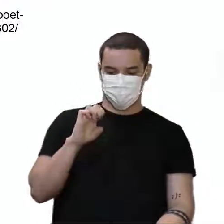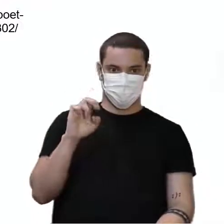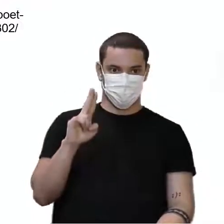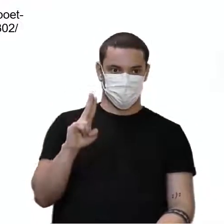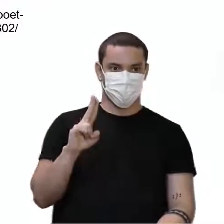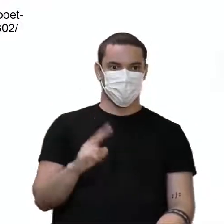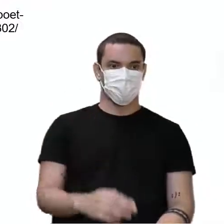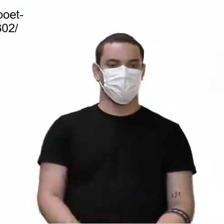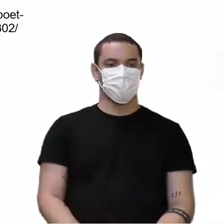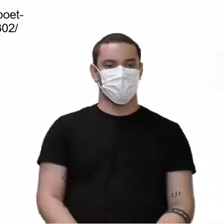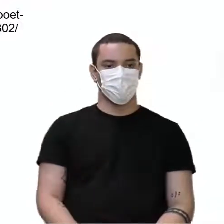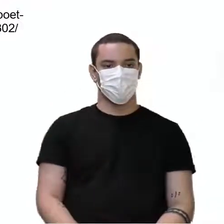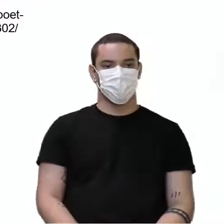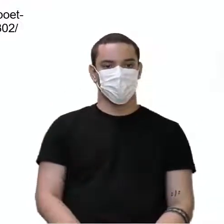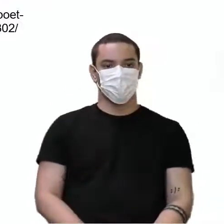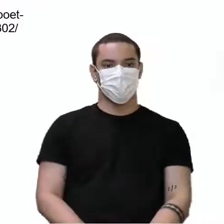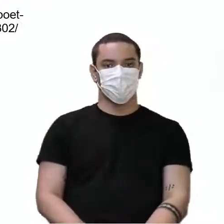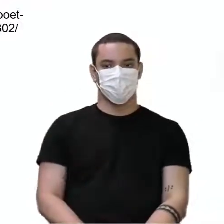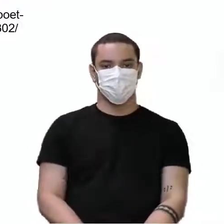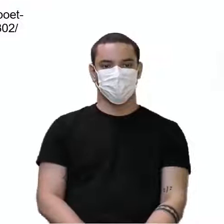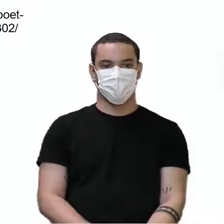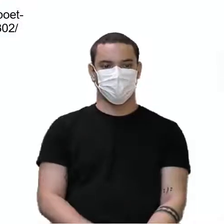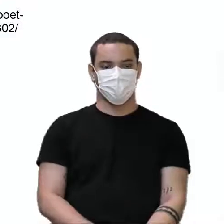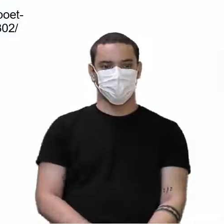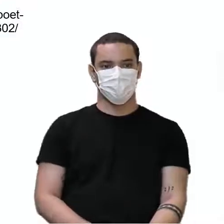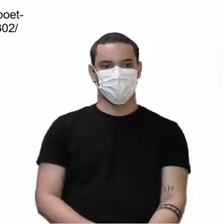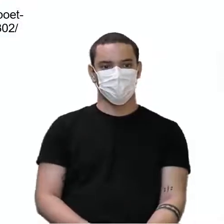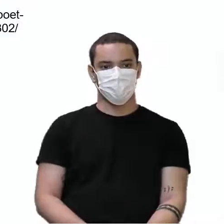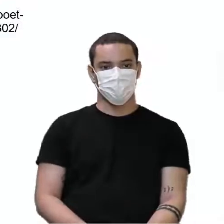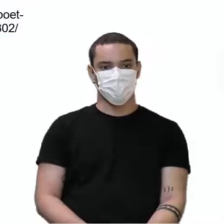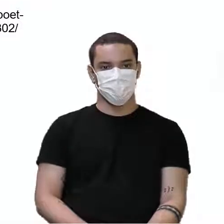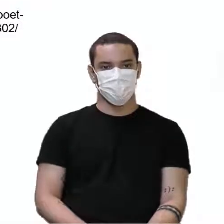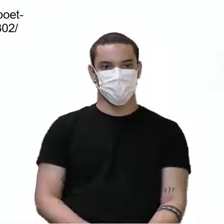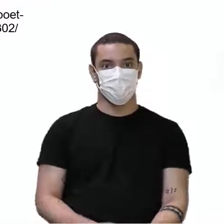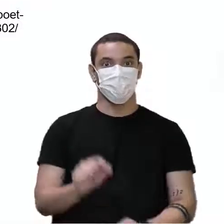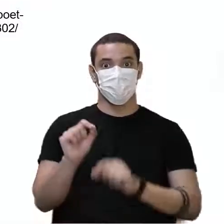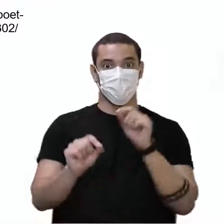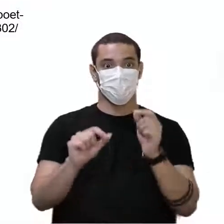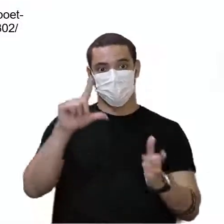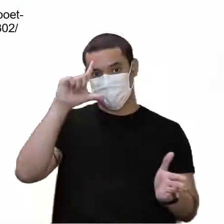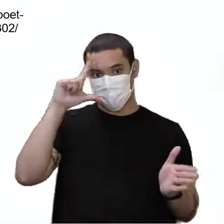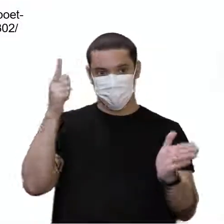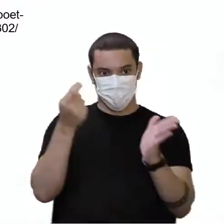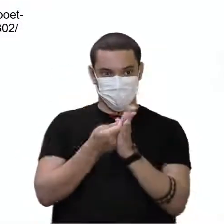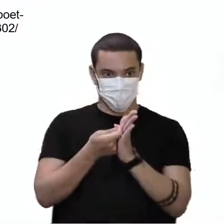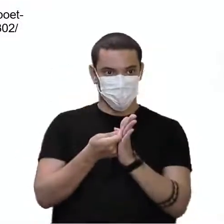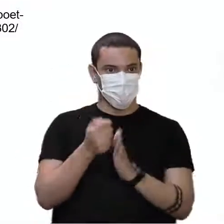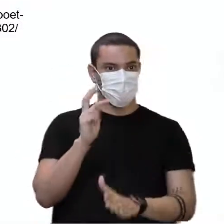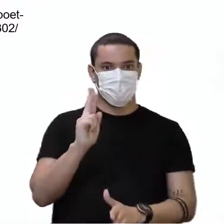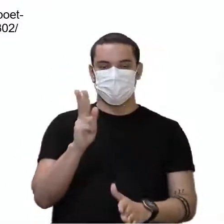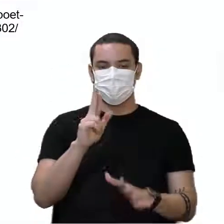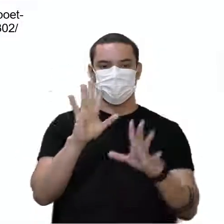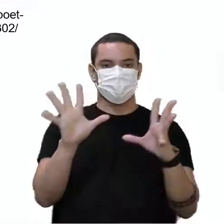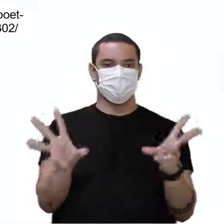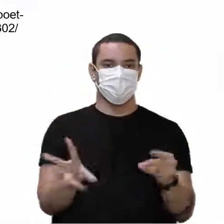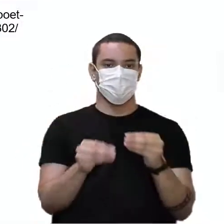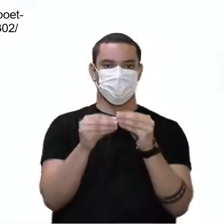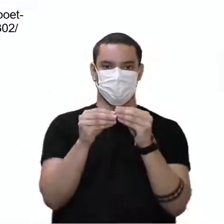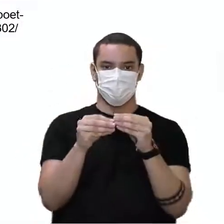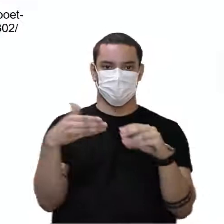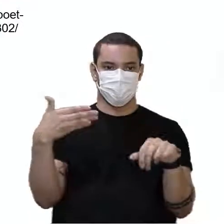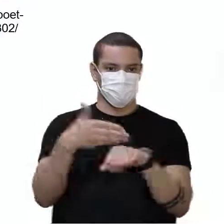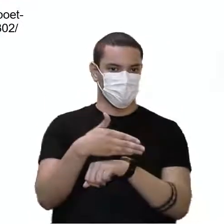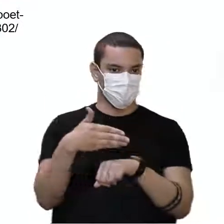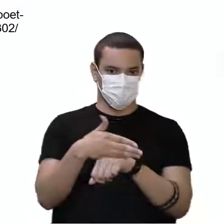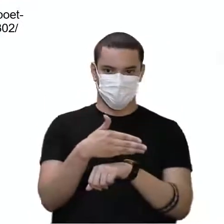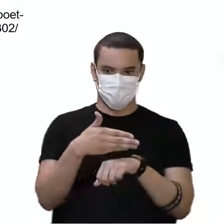Ó, I've, I have. O que vai determinar, obviamente, não é o complemento, né, com a